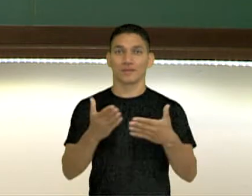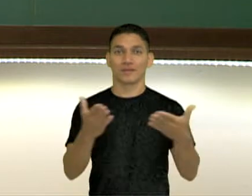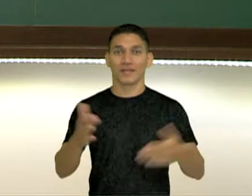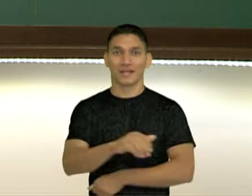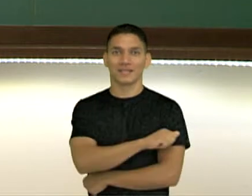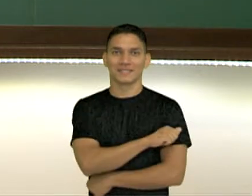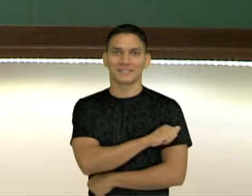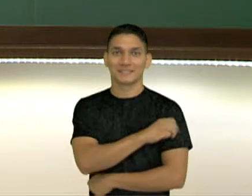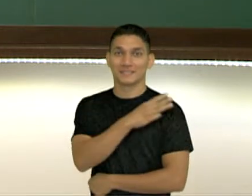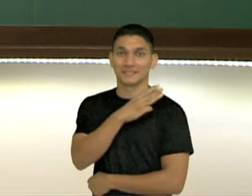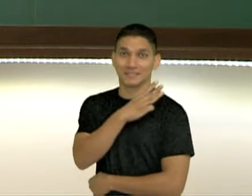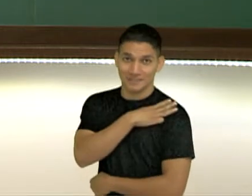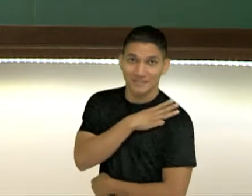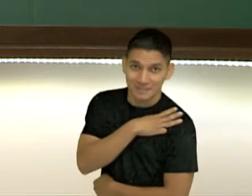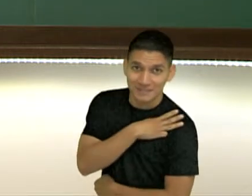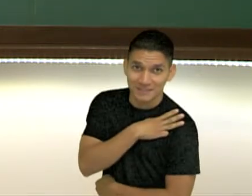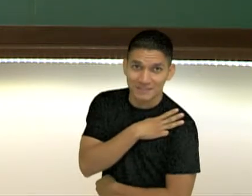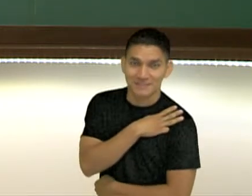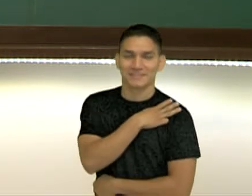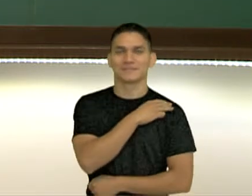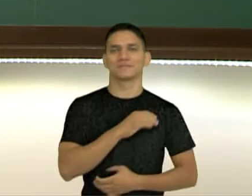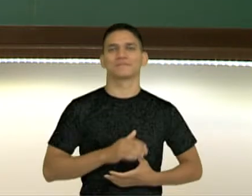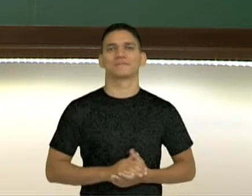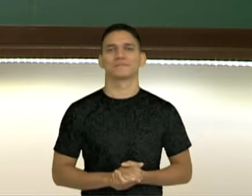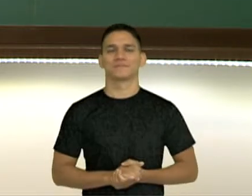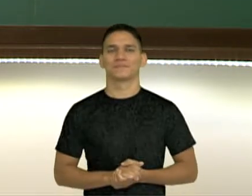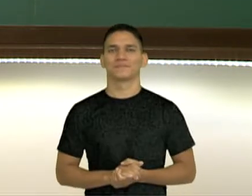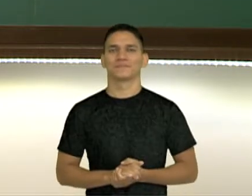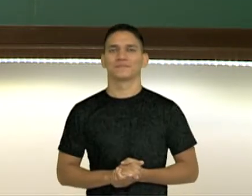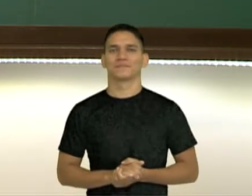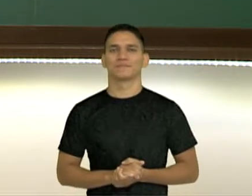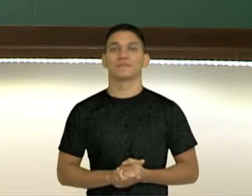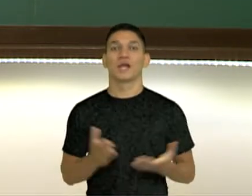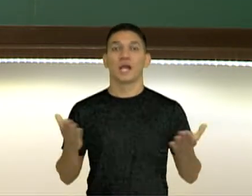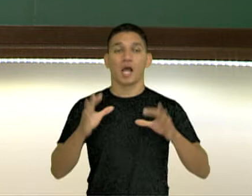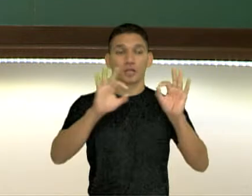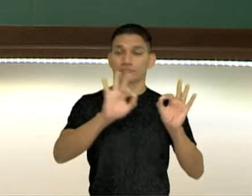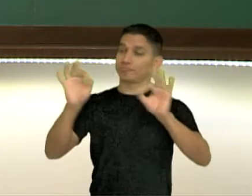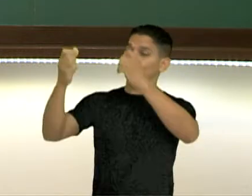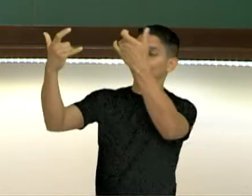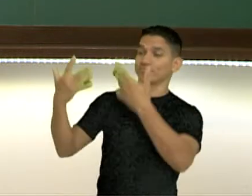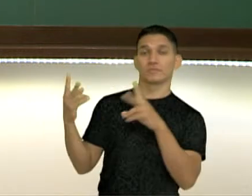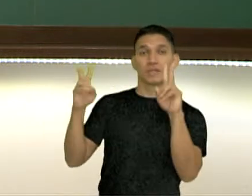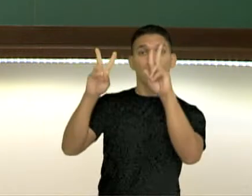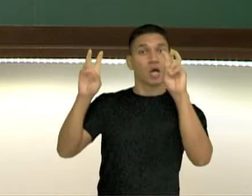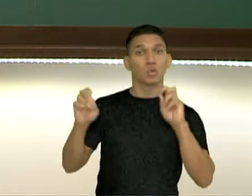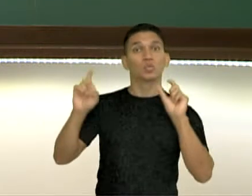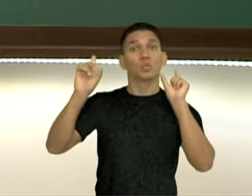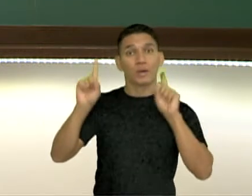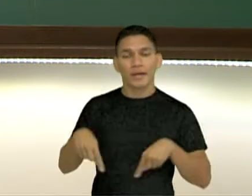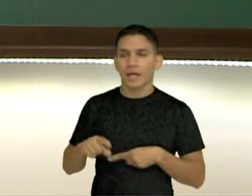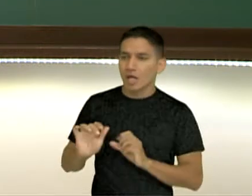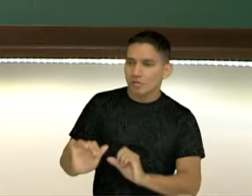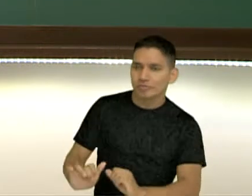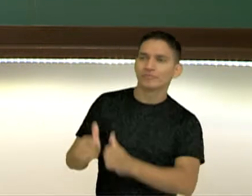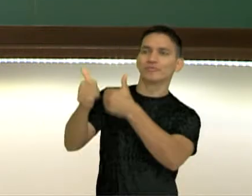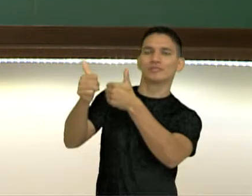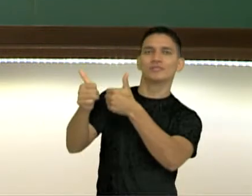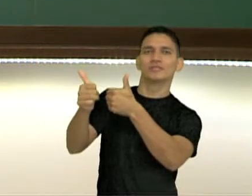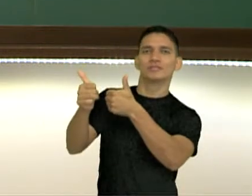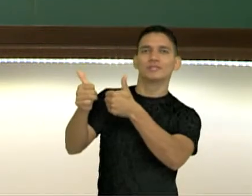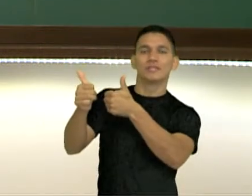Olá, estudantes da terceira série do ensino médio. Nesse vídeo a gente vai falar sobre as vantagens